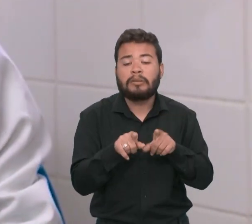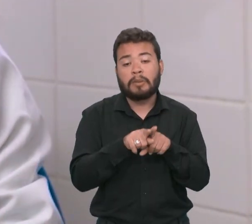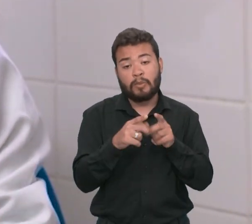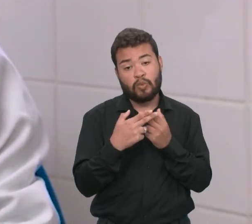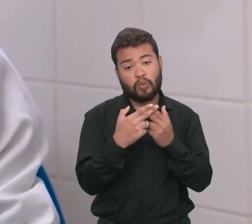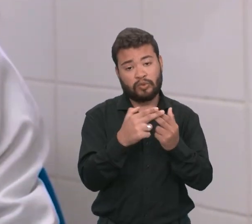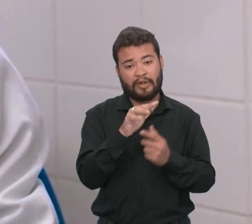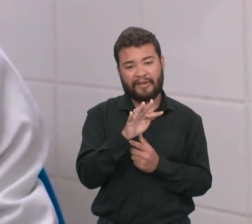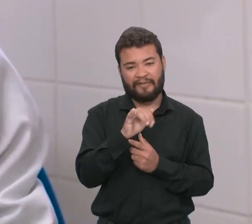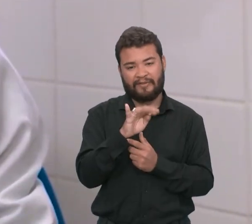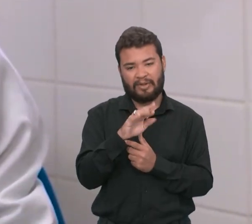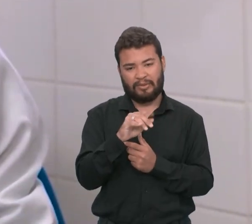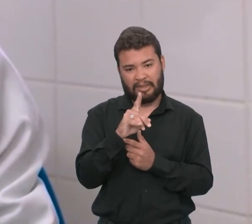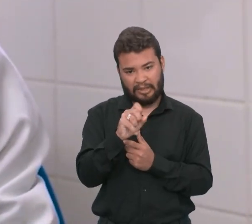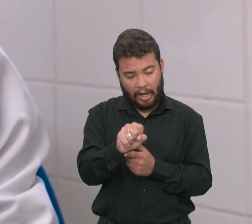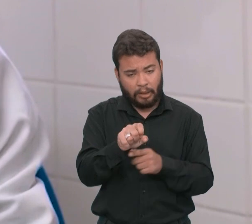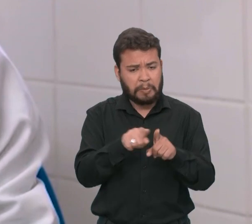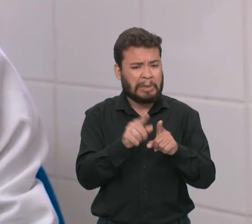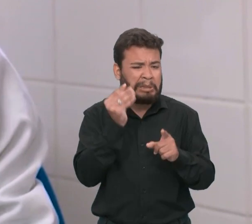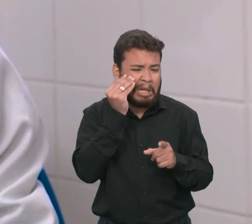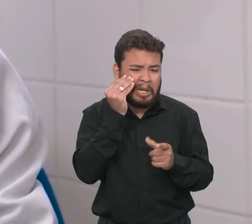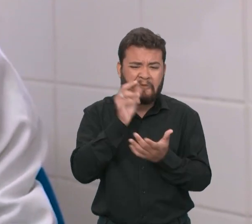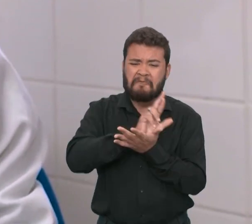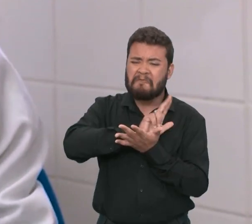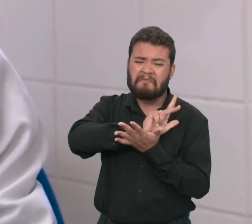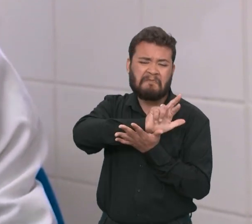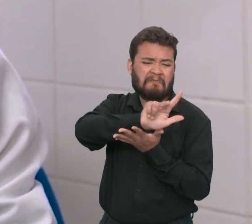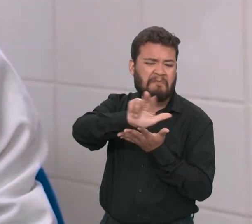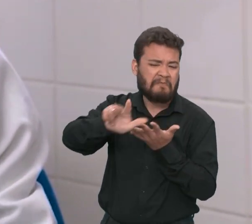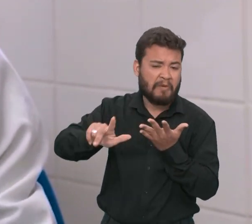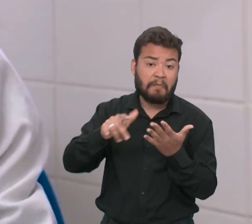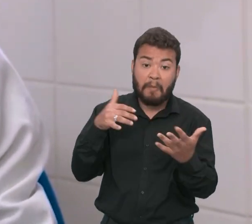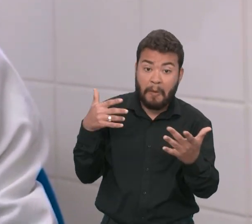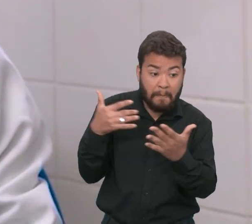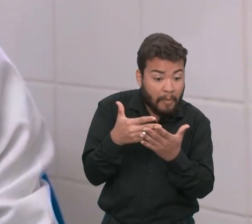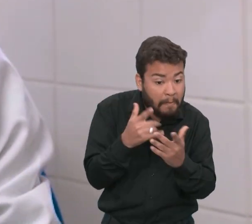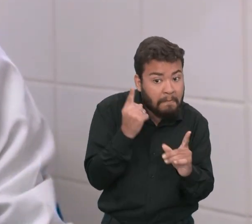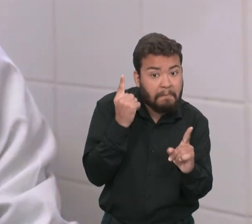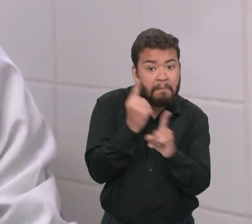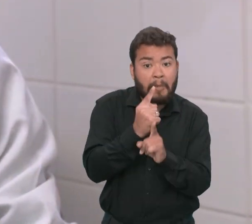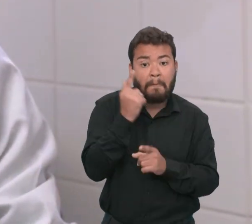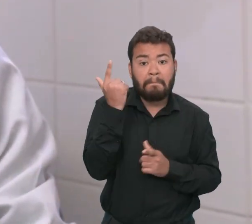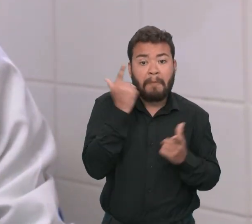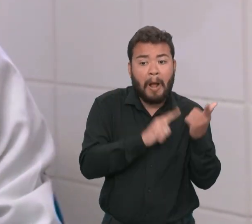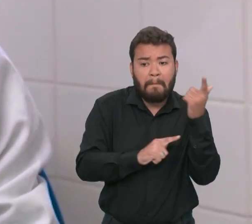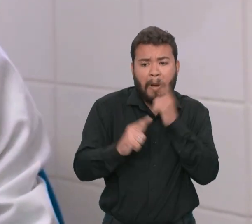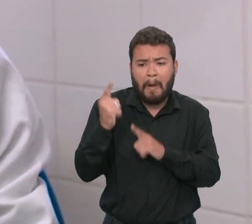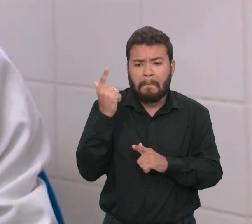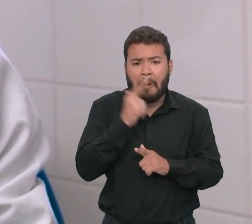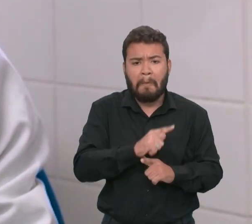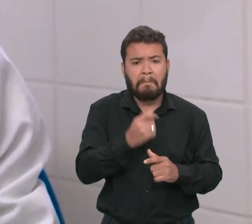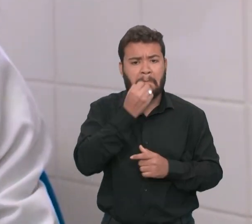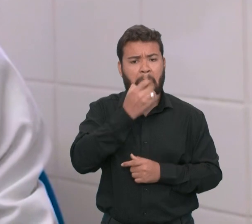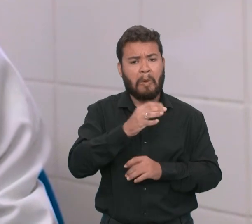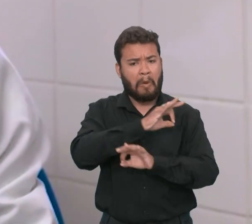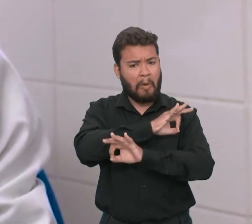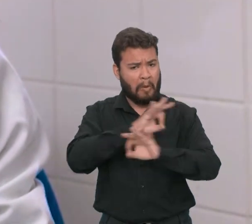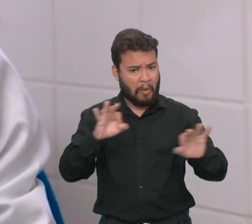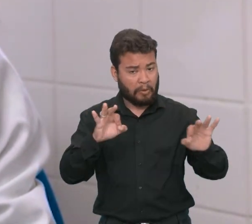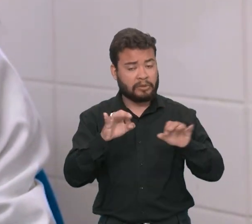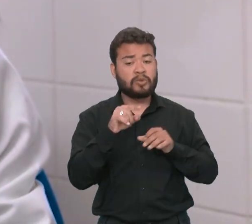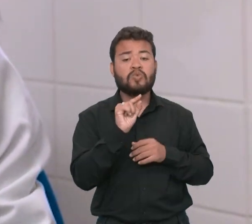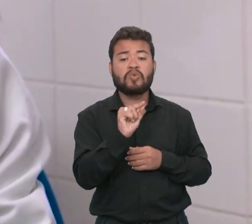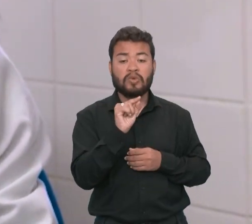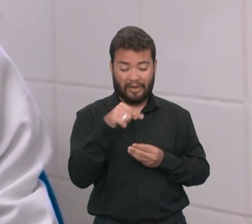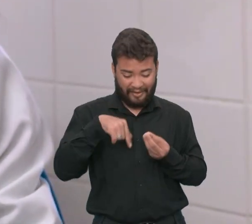filtrados e outros experimentos, nós conseguimos chegar a excelentes e promissores resultados, onde o tricoderma